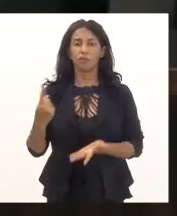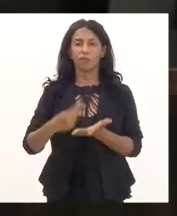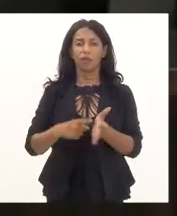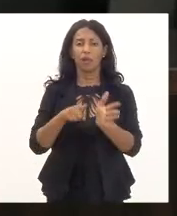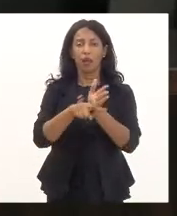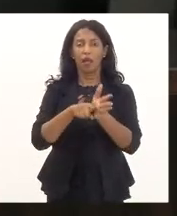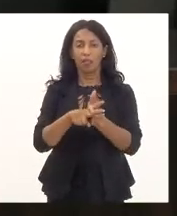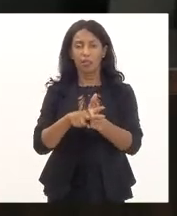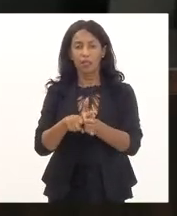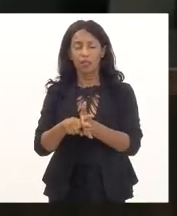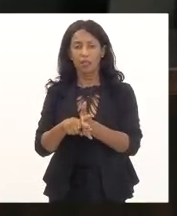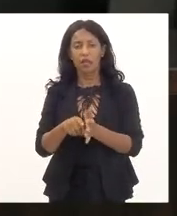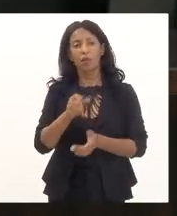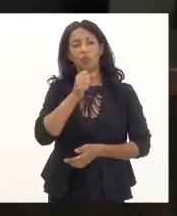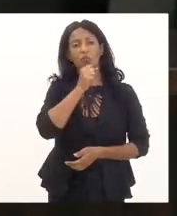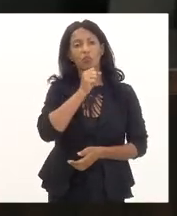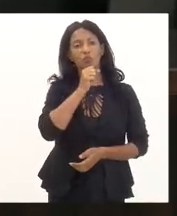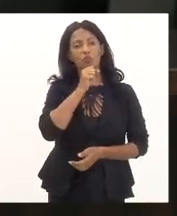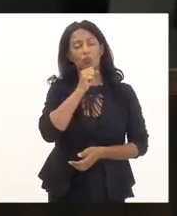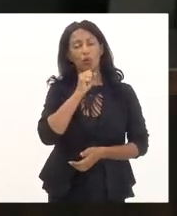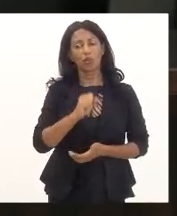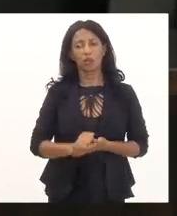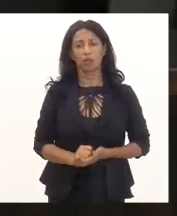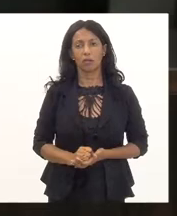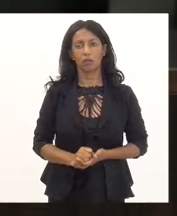exames, consultas e idosos nas redes.